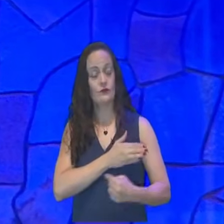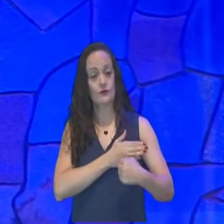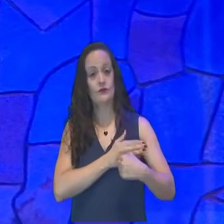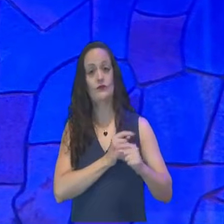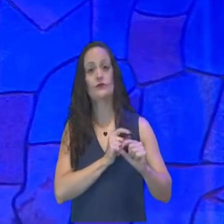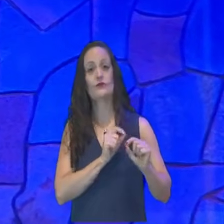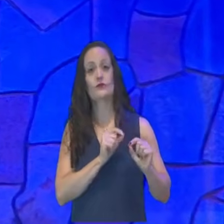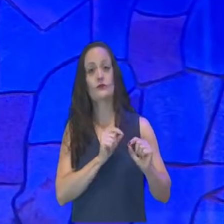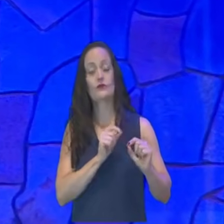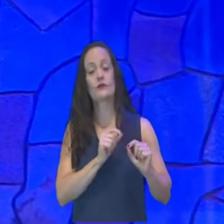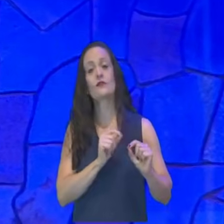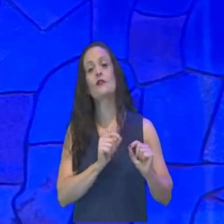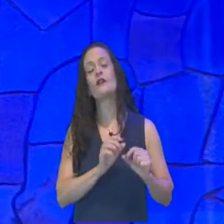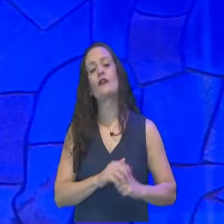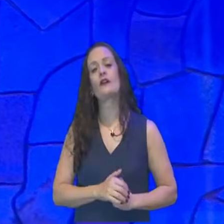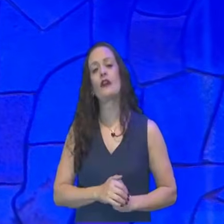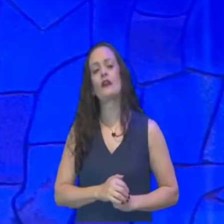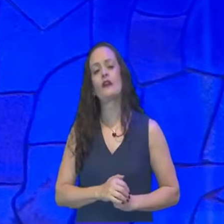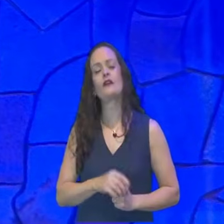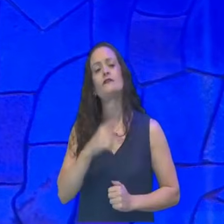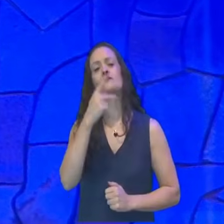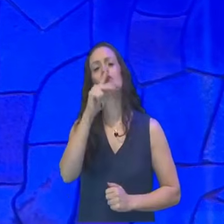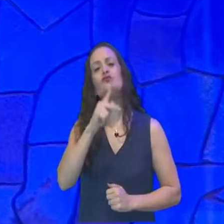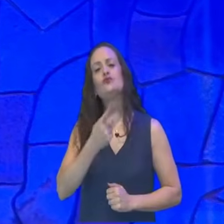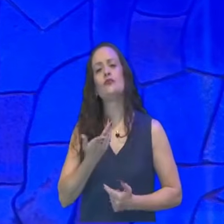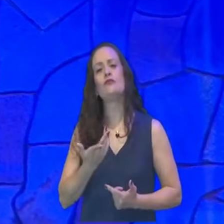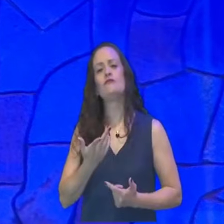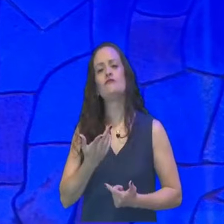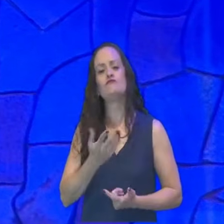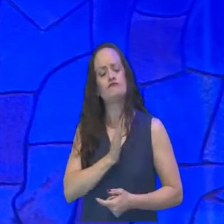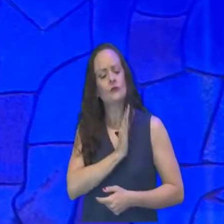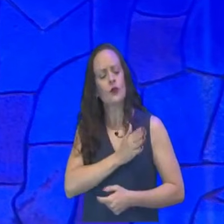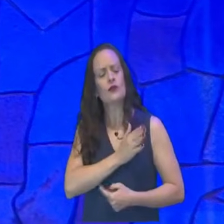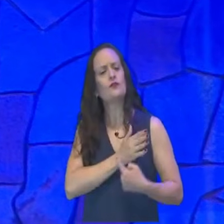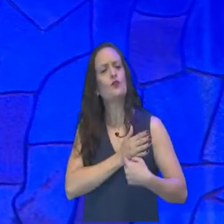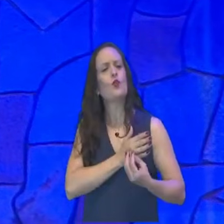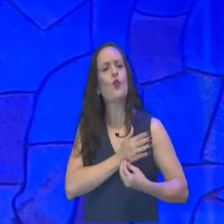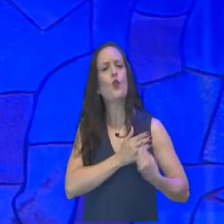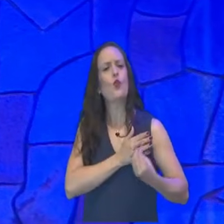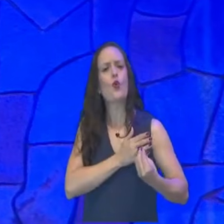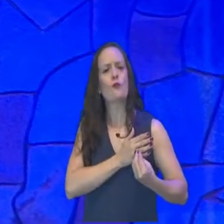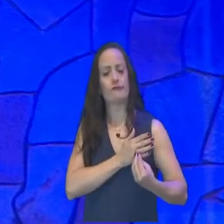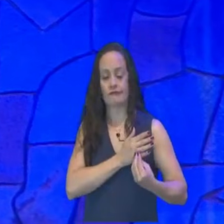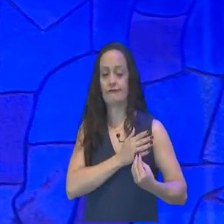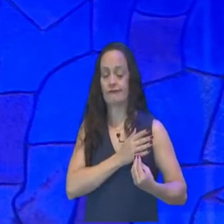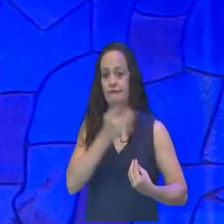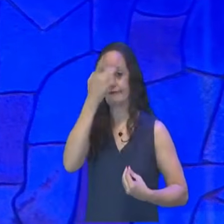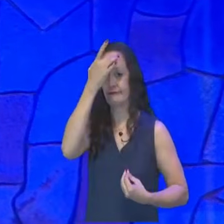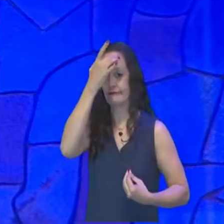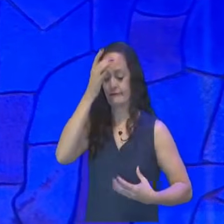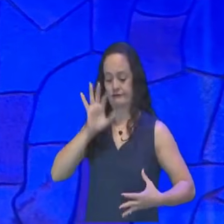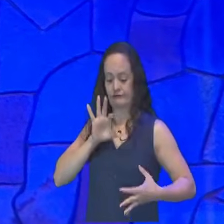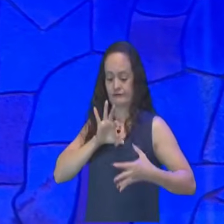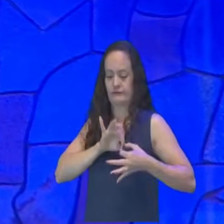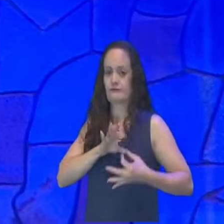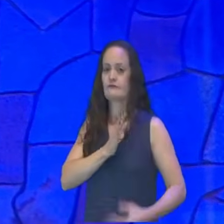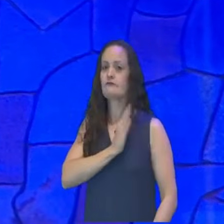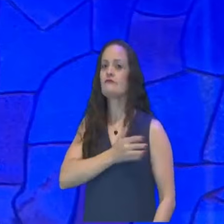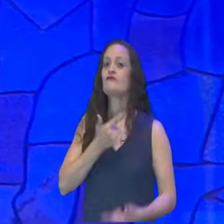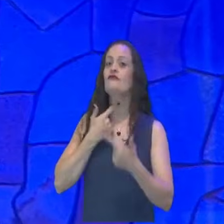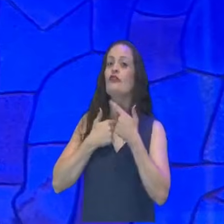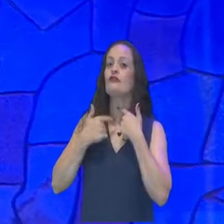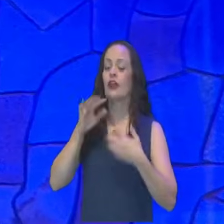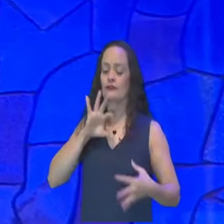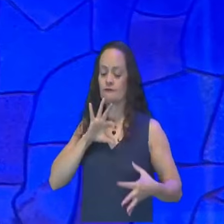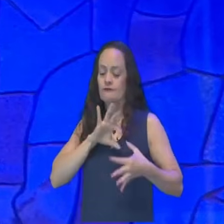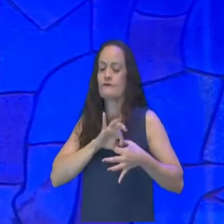a personalidade do coração do homem, pois ele integra a mente, as emoções, as vontades e